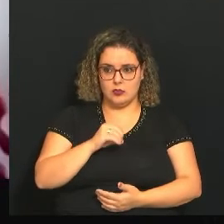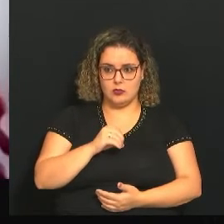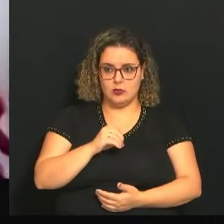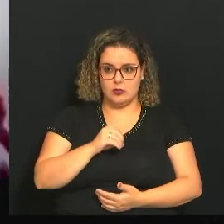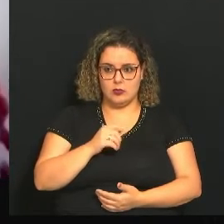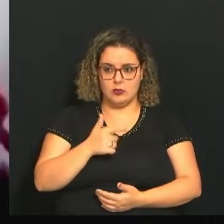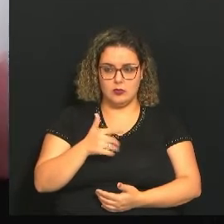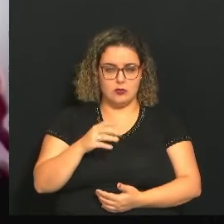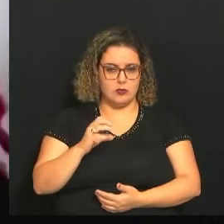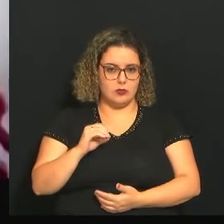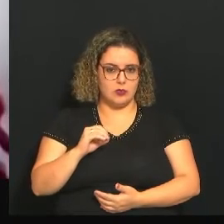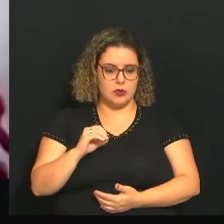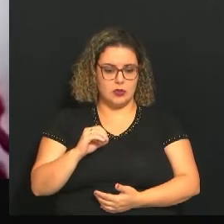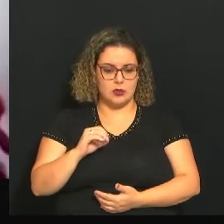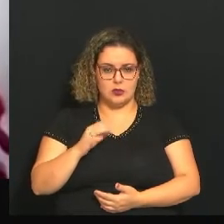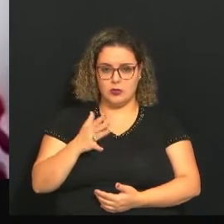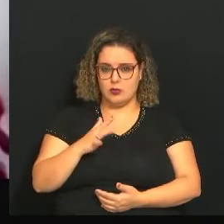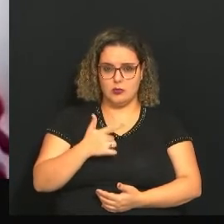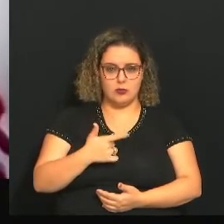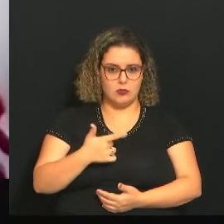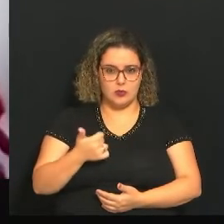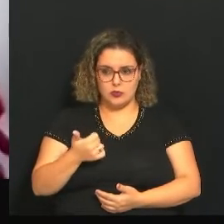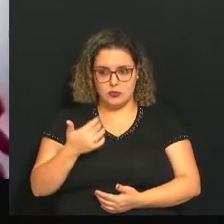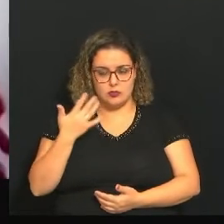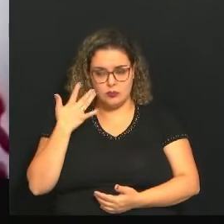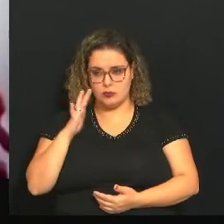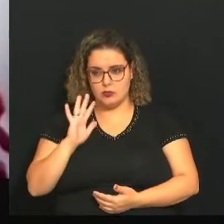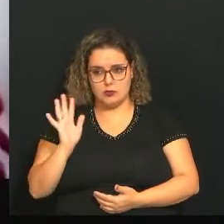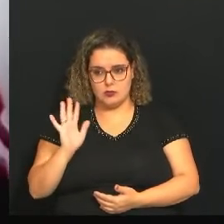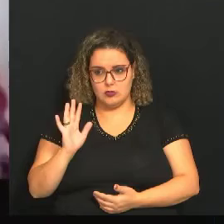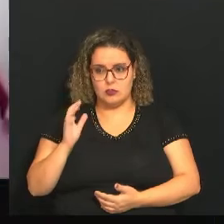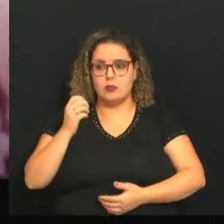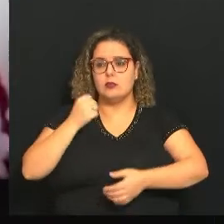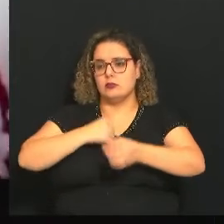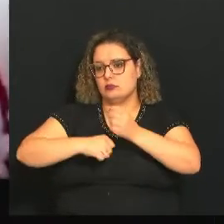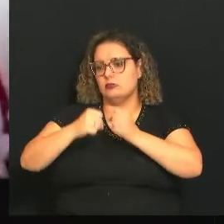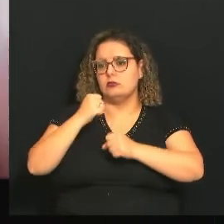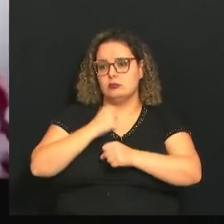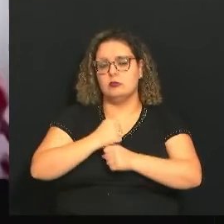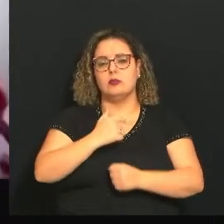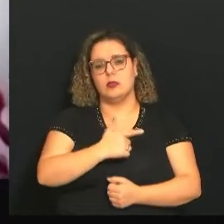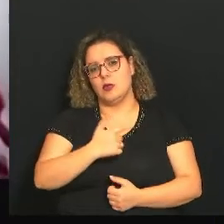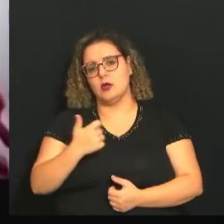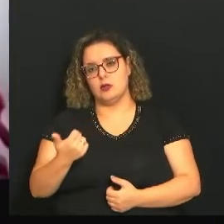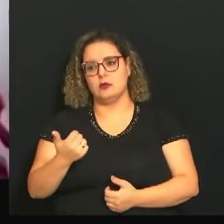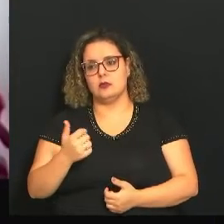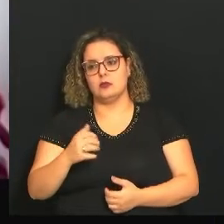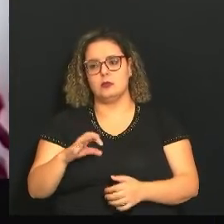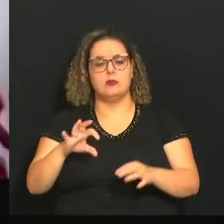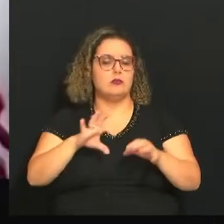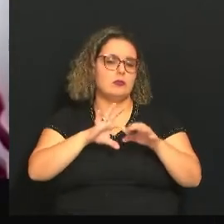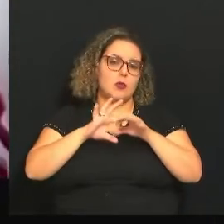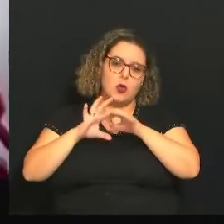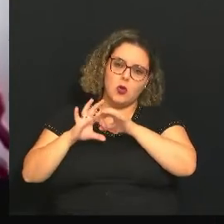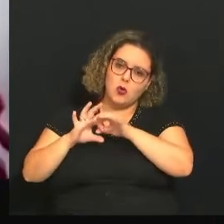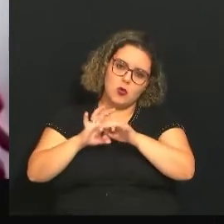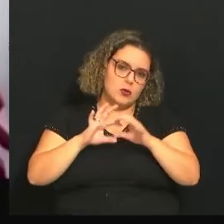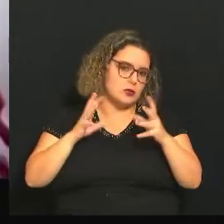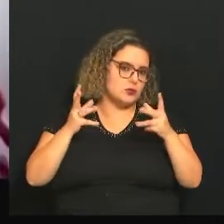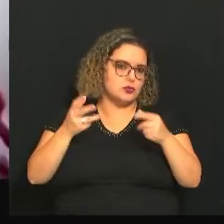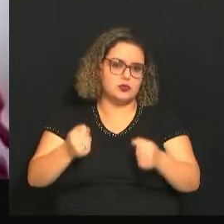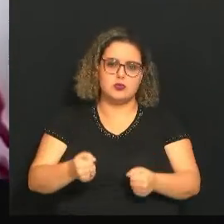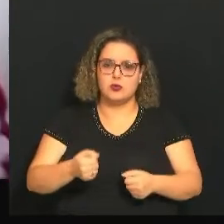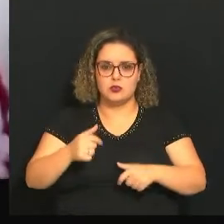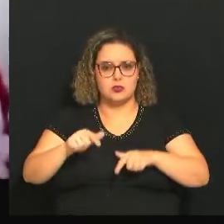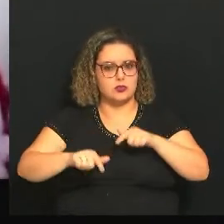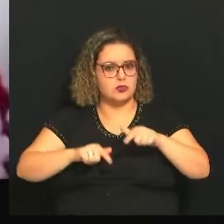2020 ou 21, eu não me recordo, eu acho que do ano passado deve ser 21. É a união, né, de todos os servidores,